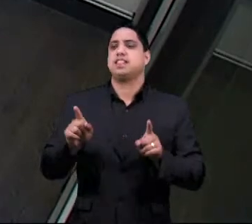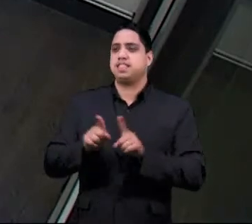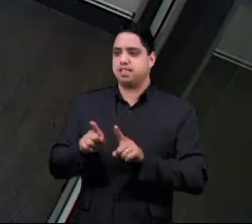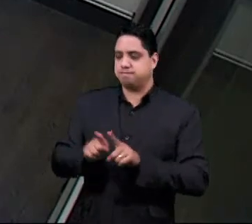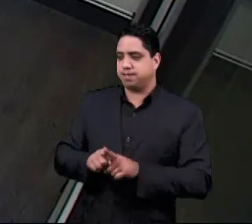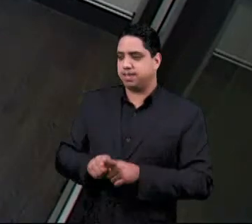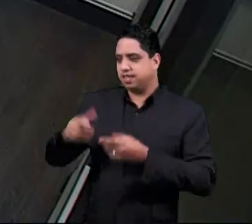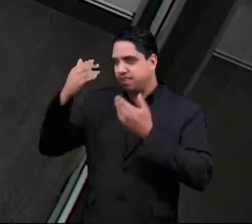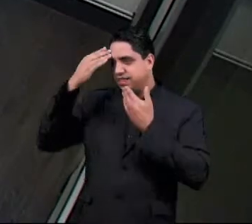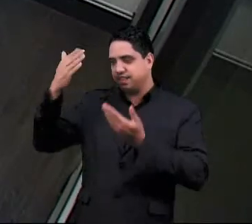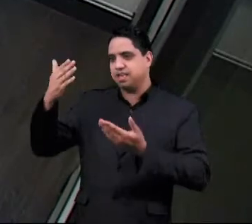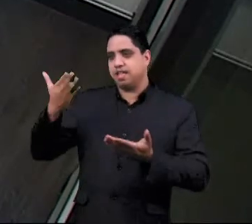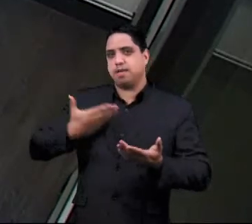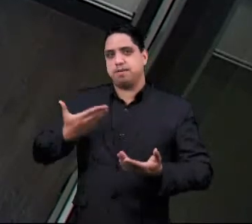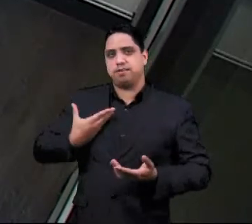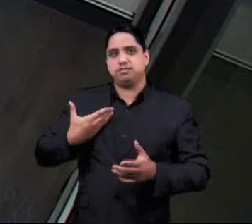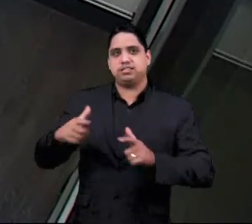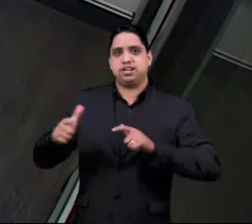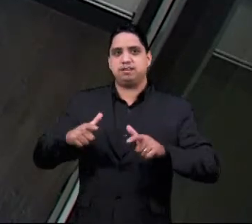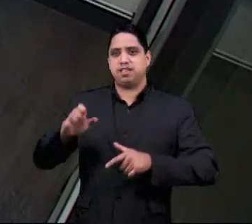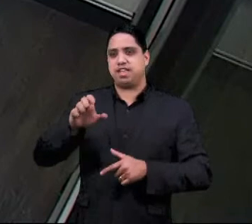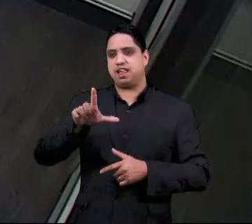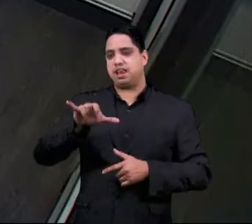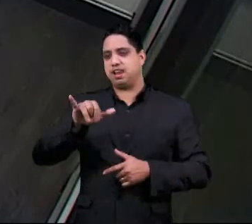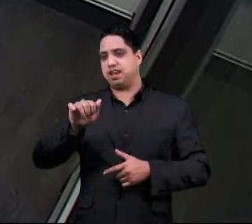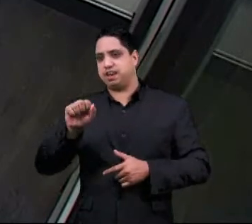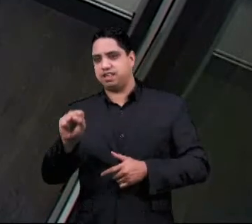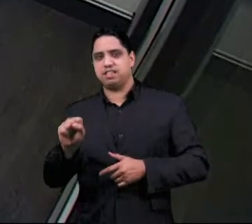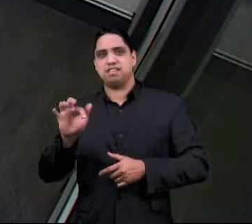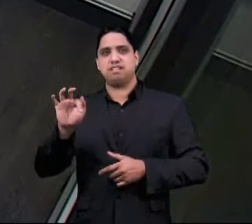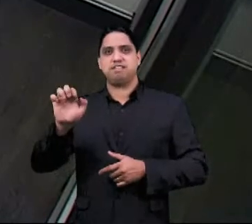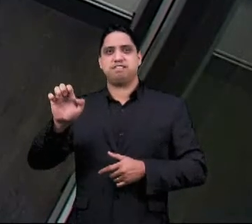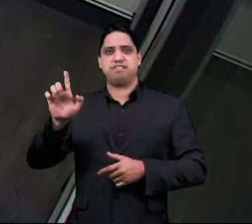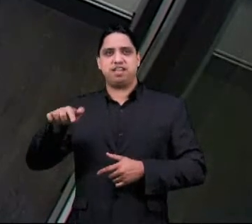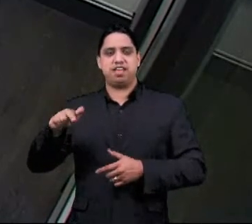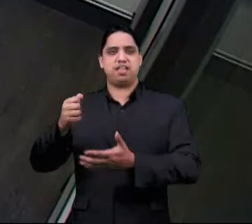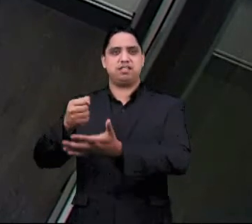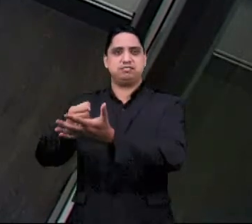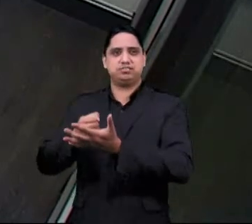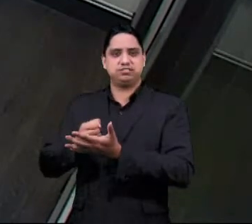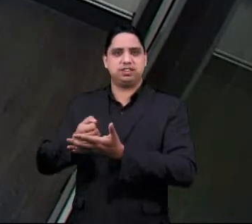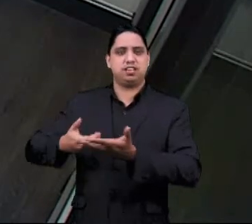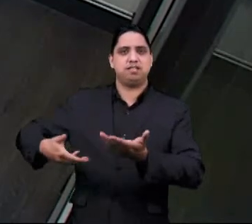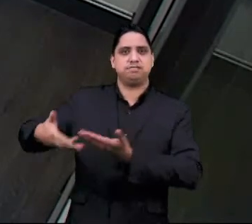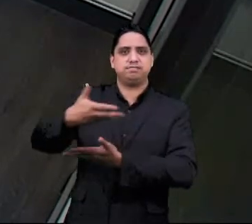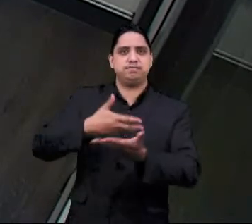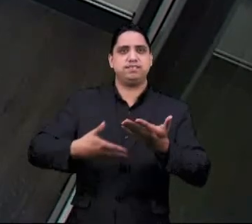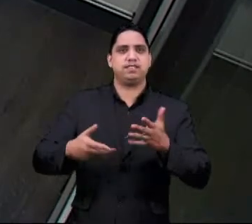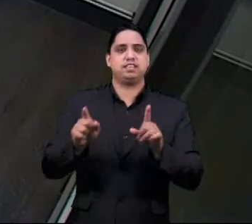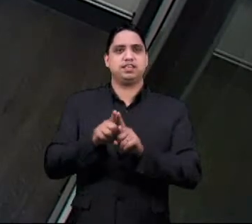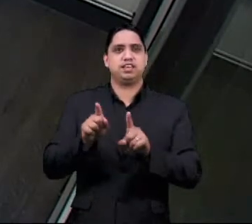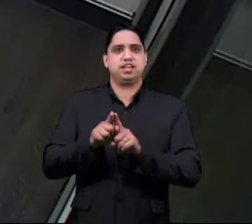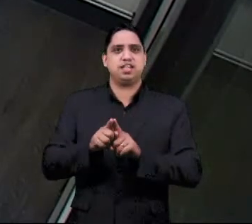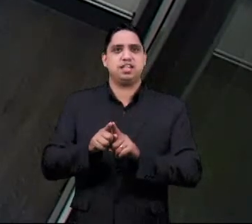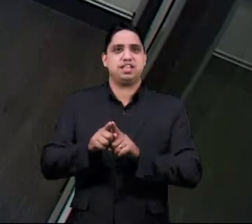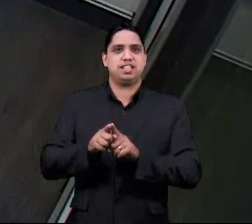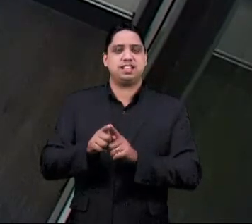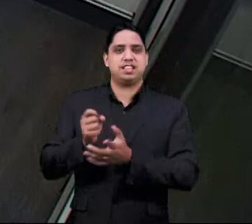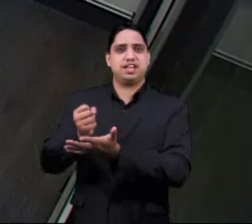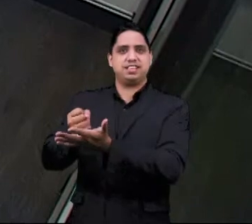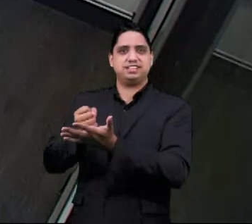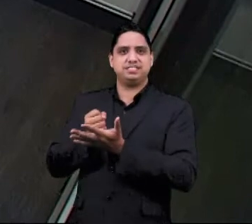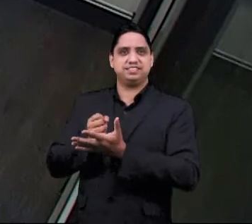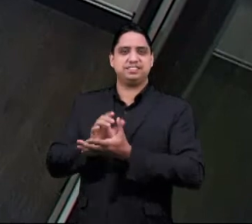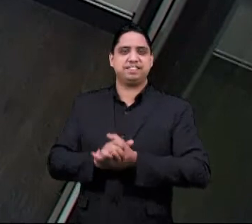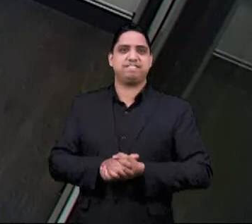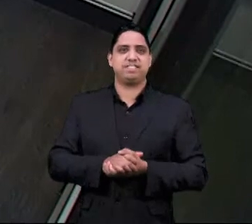companheiro, colega de trabalho, Elias Faé, também conosco aqui, ajudando, contribuindo, também dando auxiliando a gente